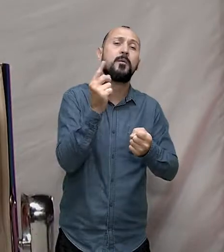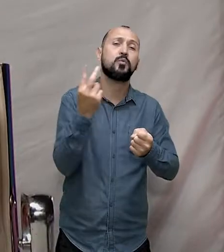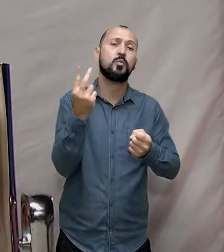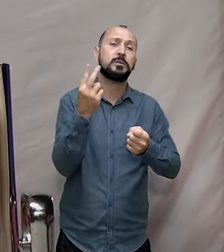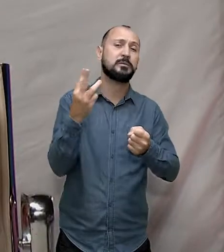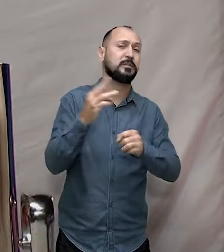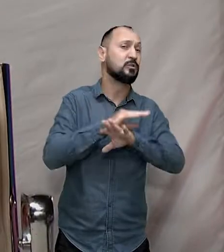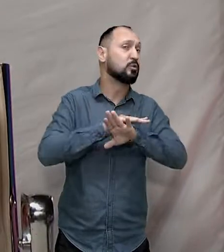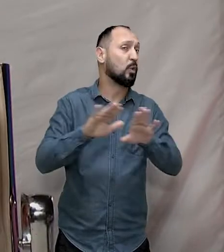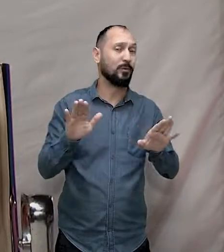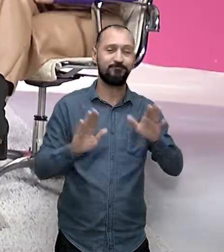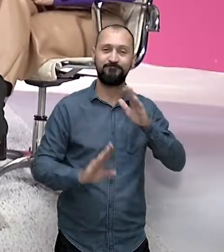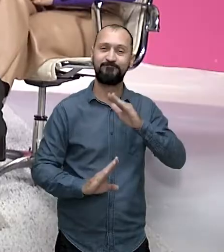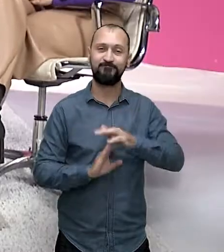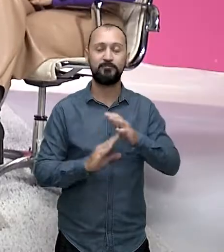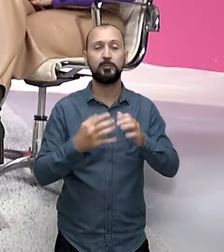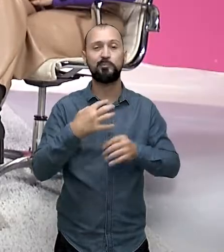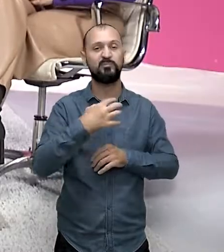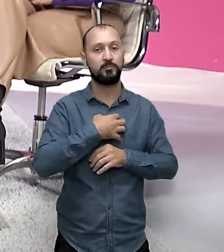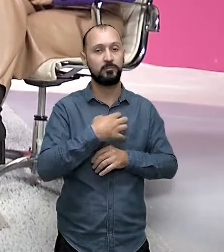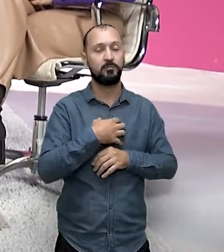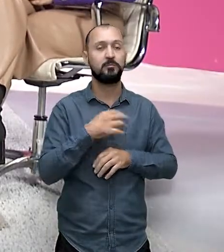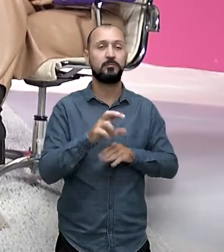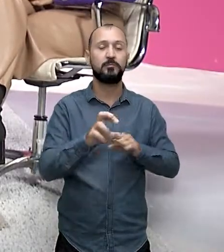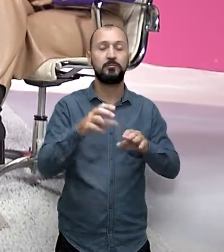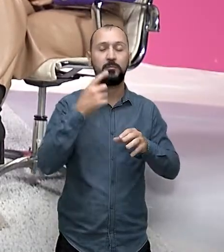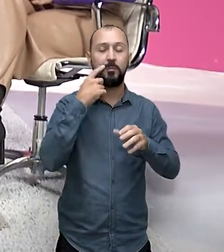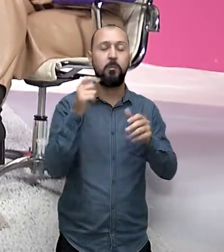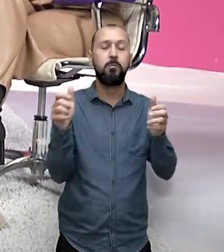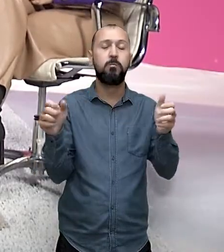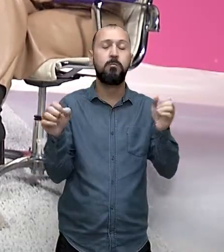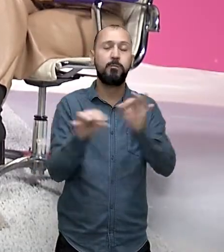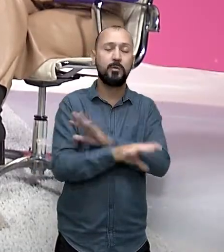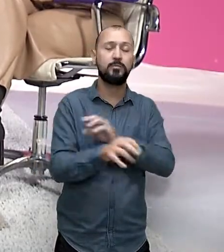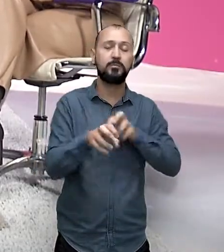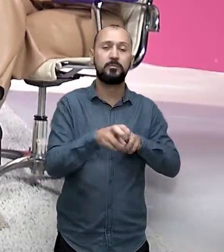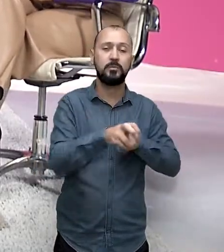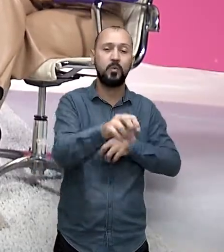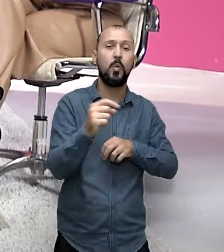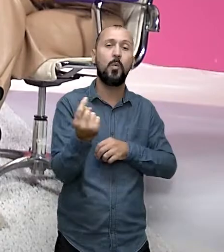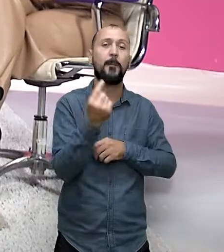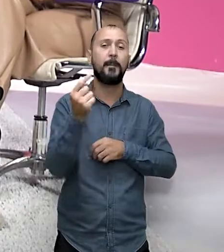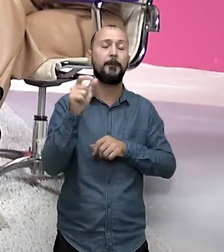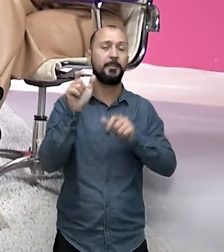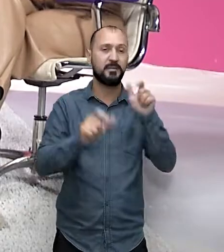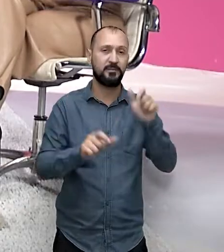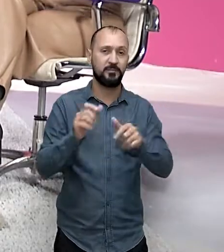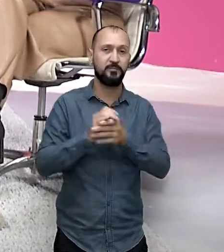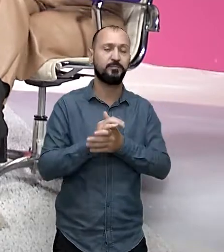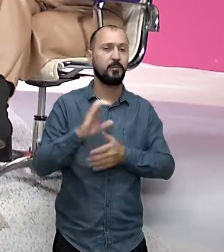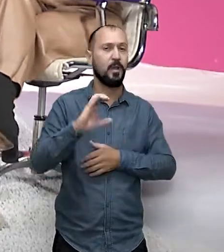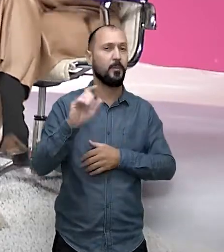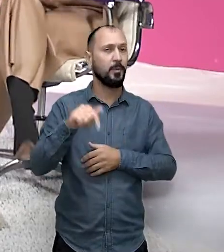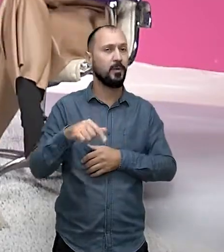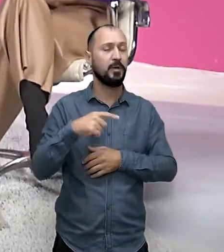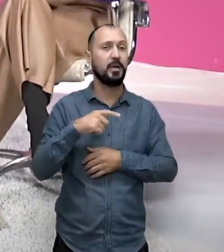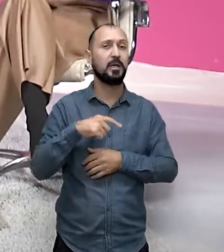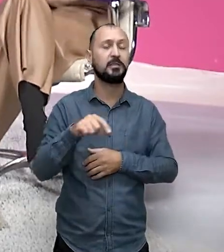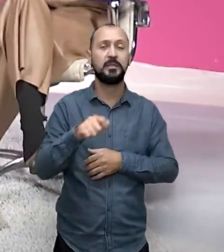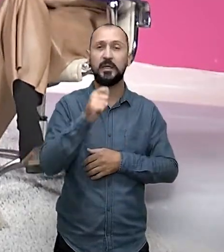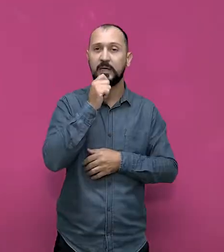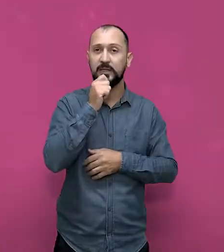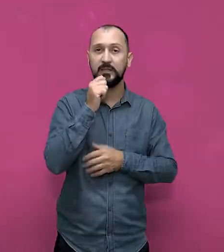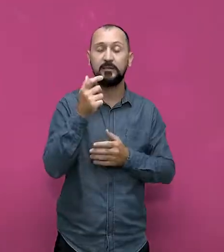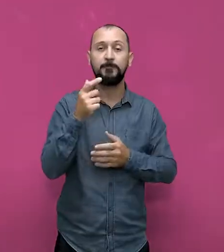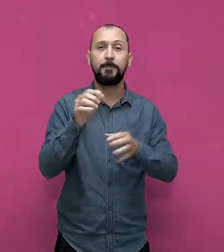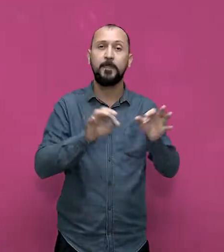no máximo 2 ou 3. E a gente já sente isso no trânsito, bem inflado de carros com uma pessoa apenas dentro. Campo Grande ainda tem o